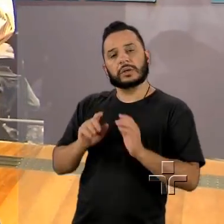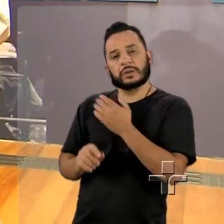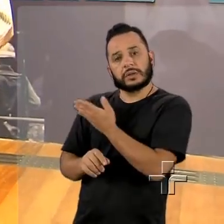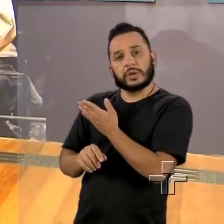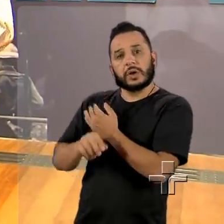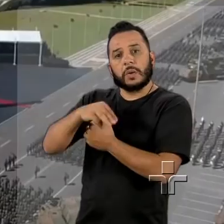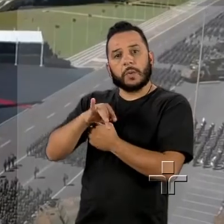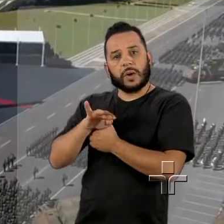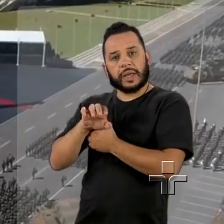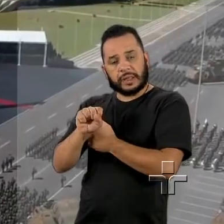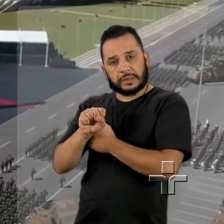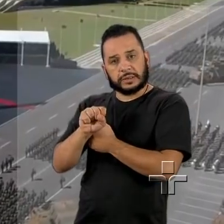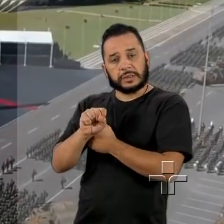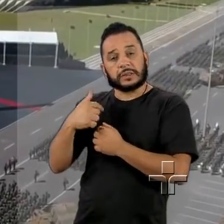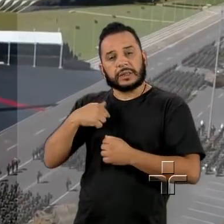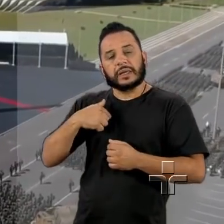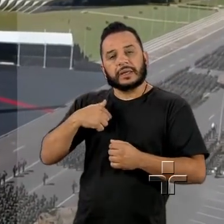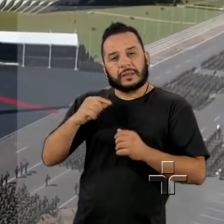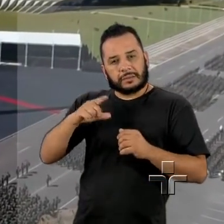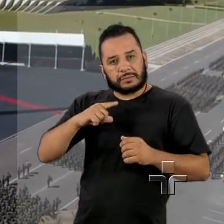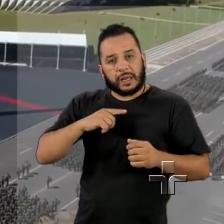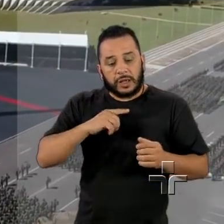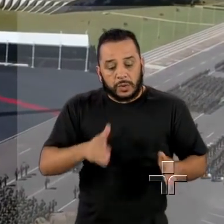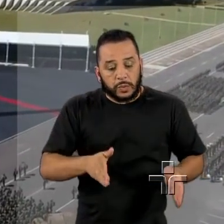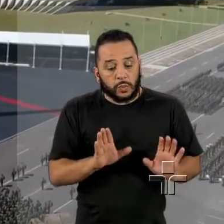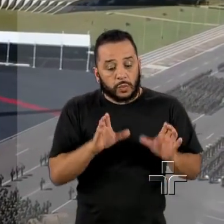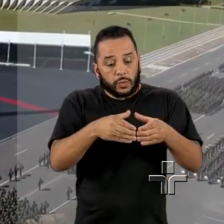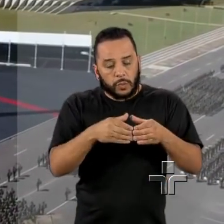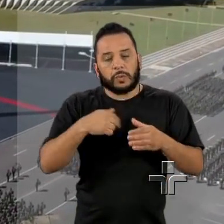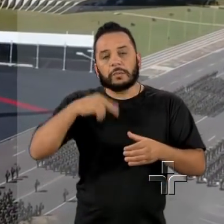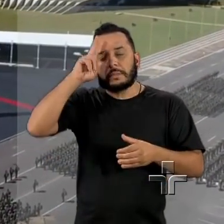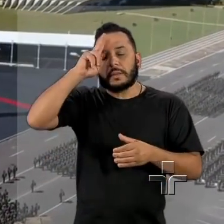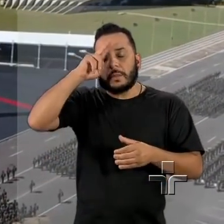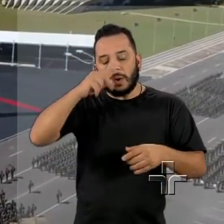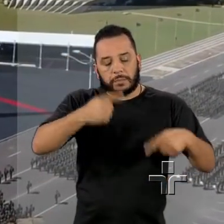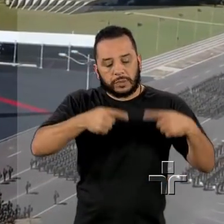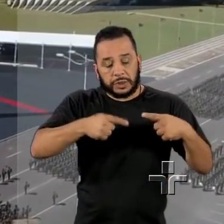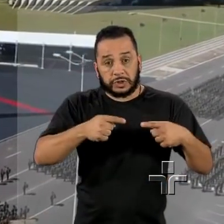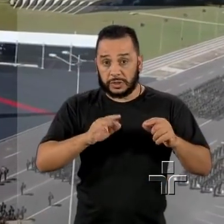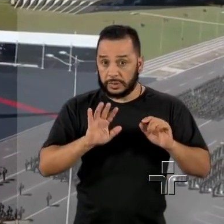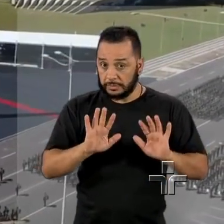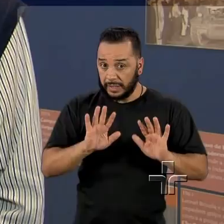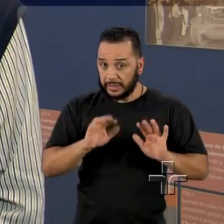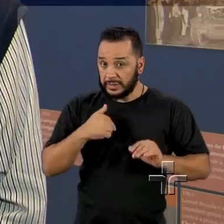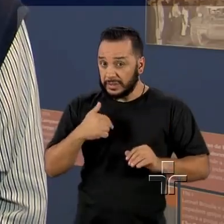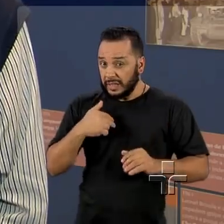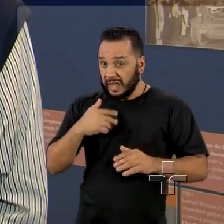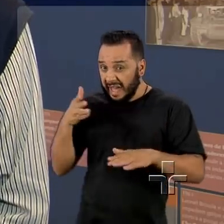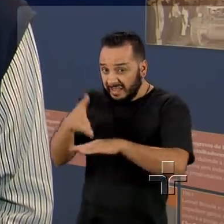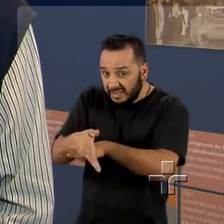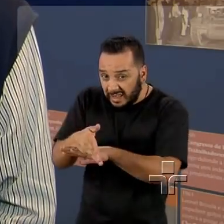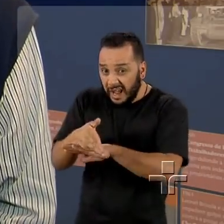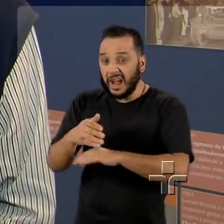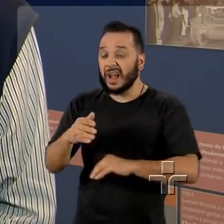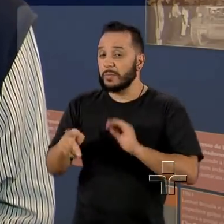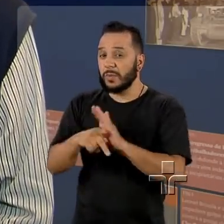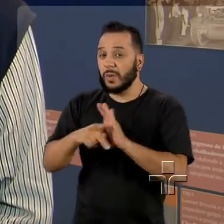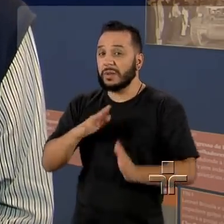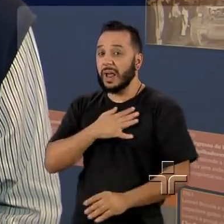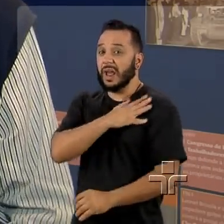a redemocratização que o comando se reúne com candidatos à presidência da República para defender projetos de